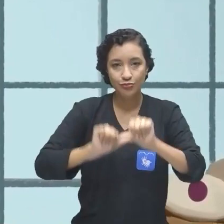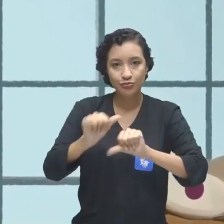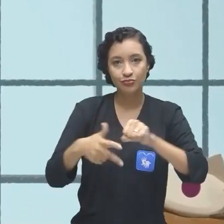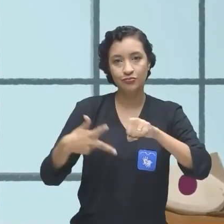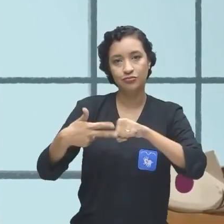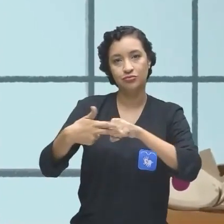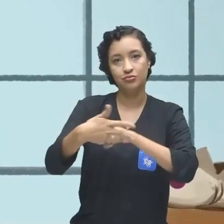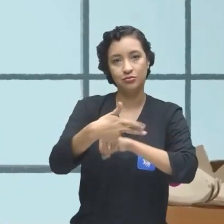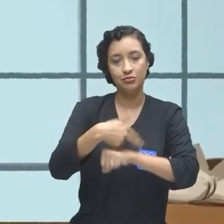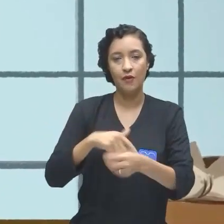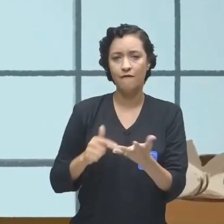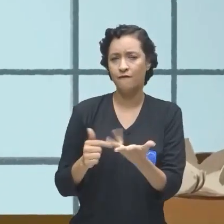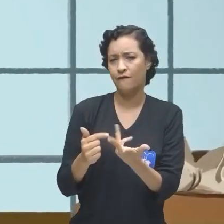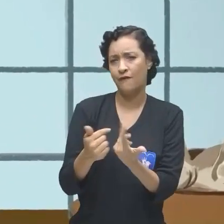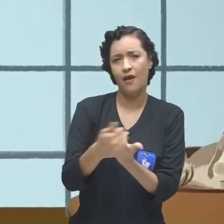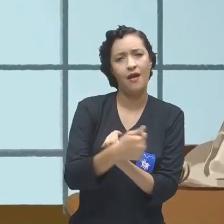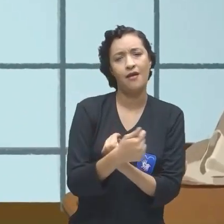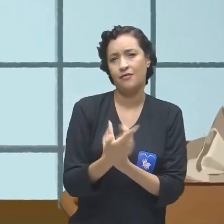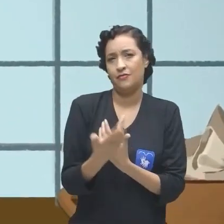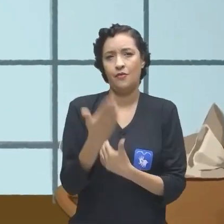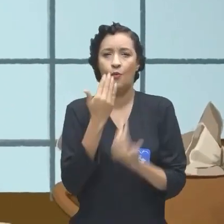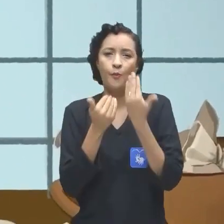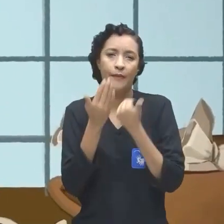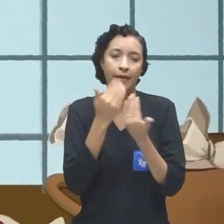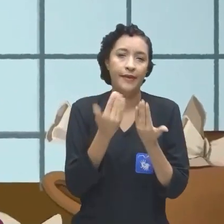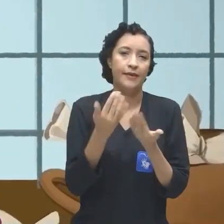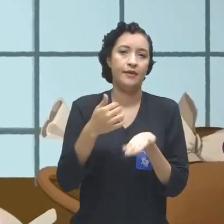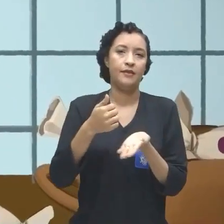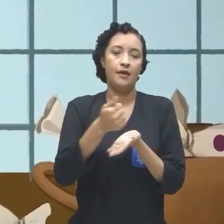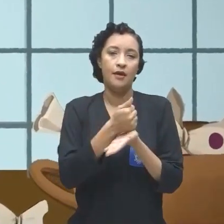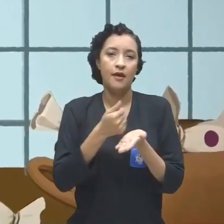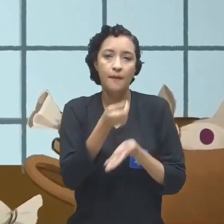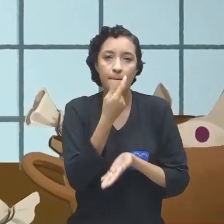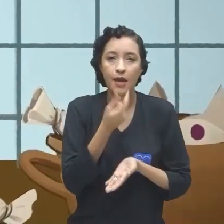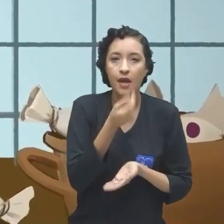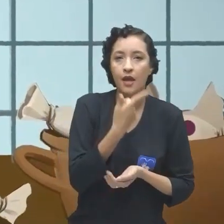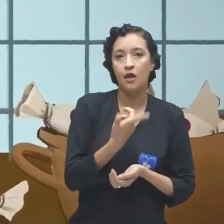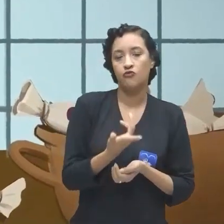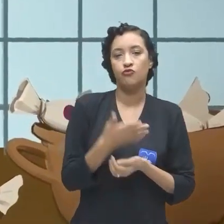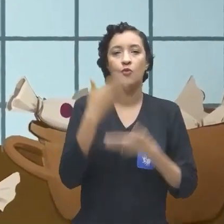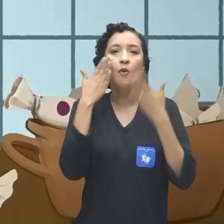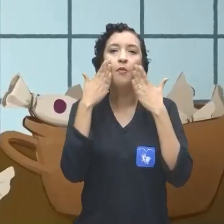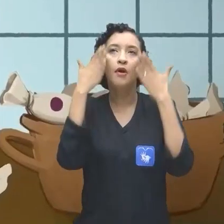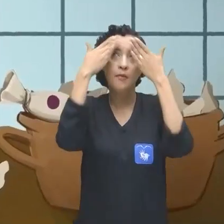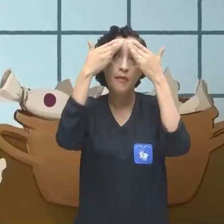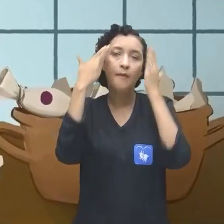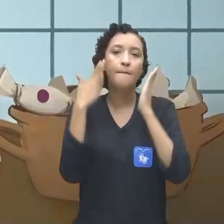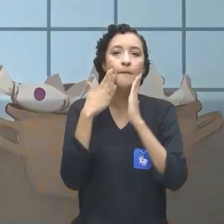produtos variados como gêneros alimentícios, remédios, cosméticos, entre outros.